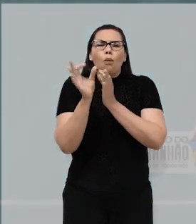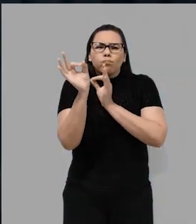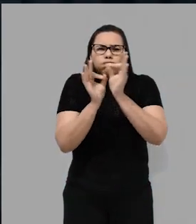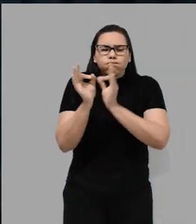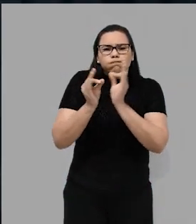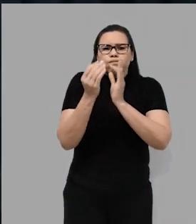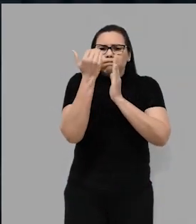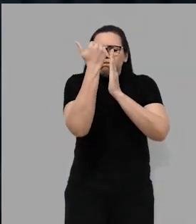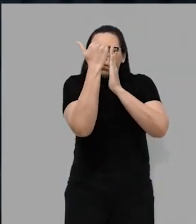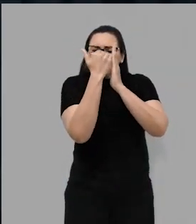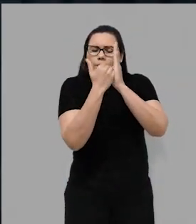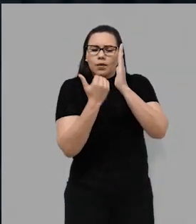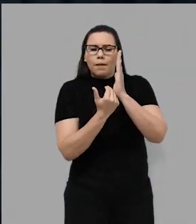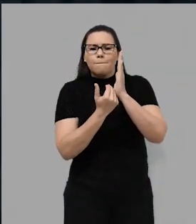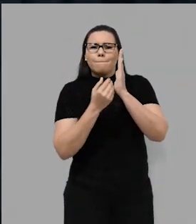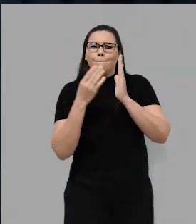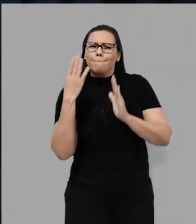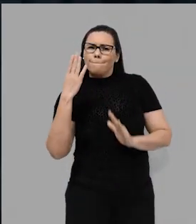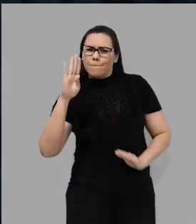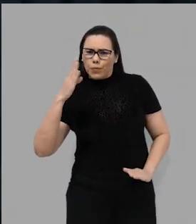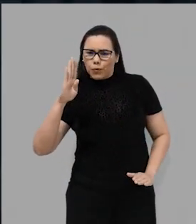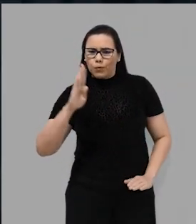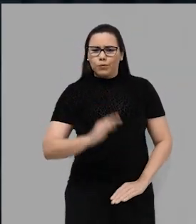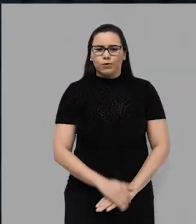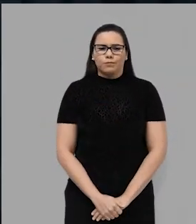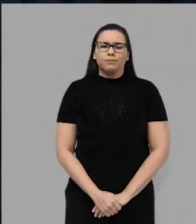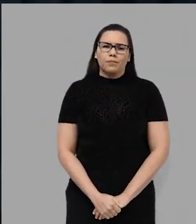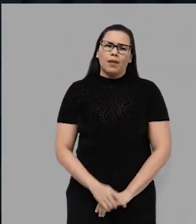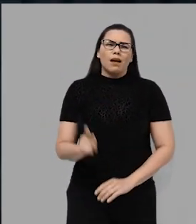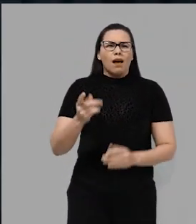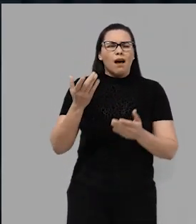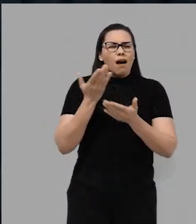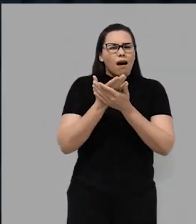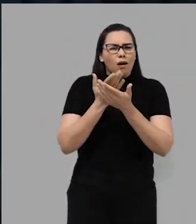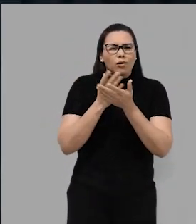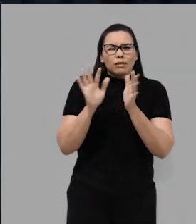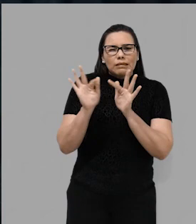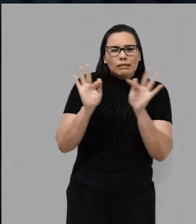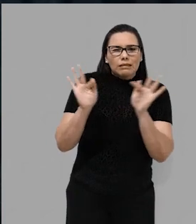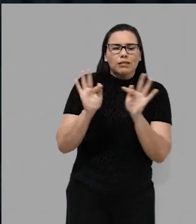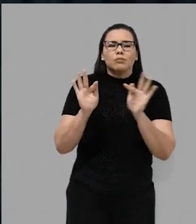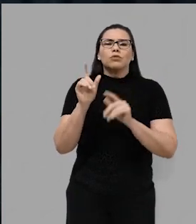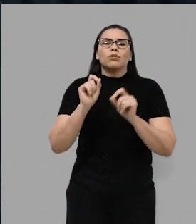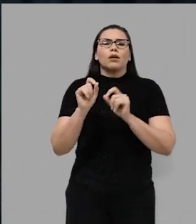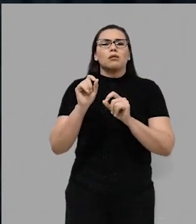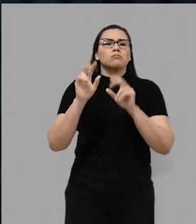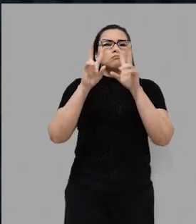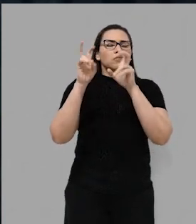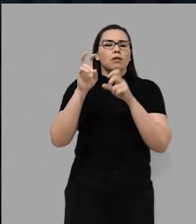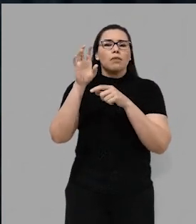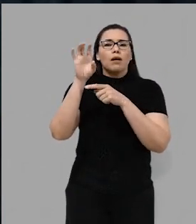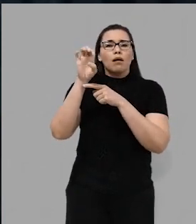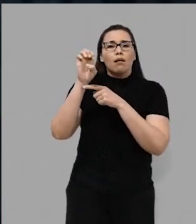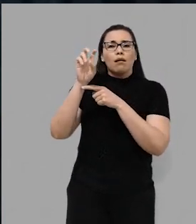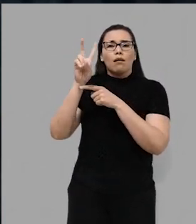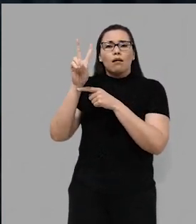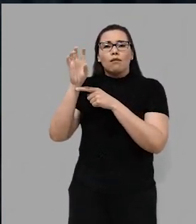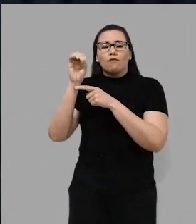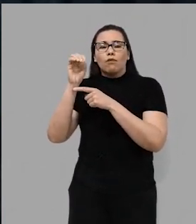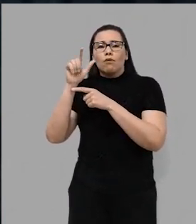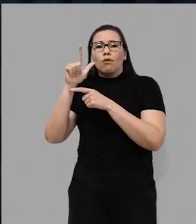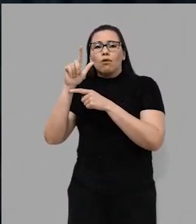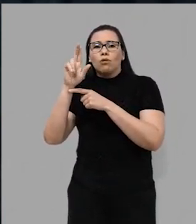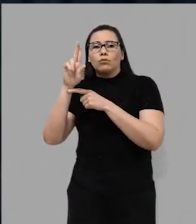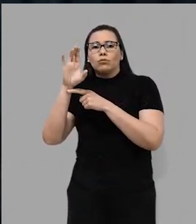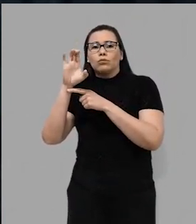Não tem tantos segredos, tá? A gente vai explanar um pouco sobre o evolucionismo, sobre as influências aí que o